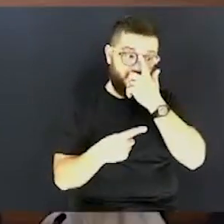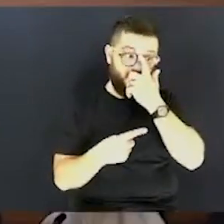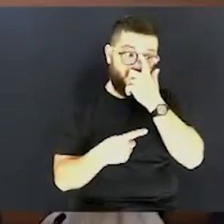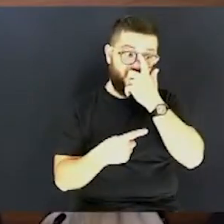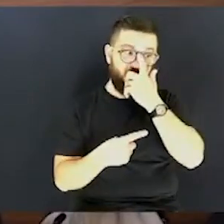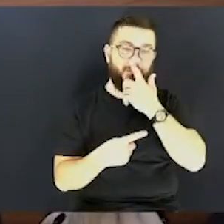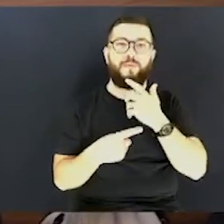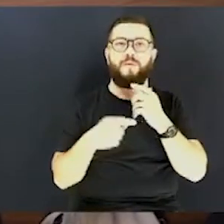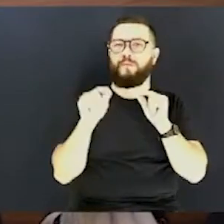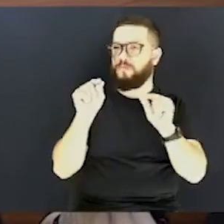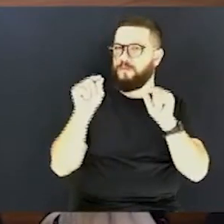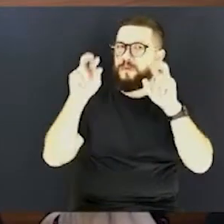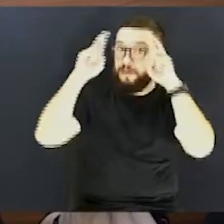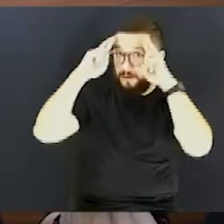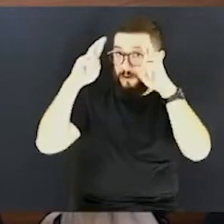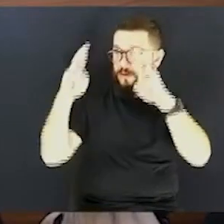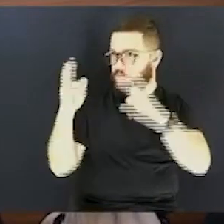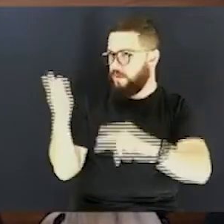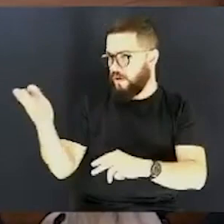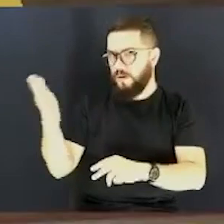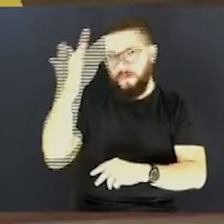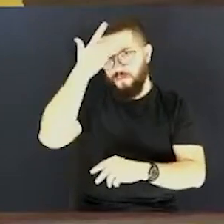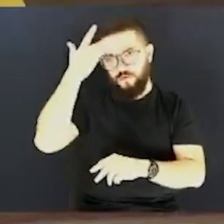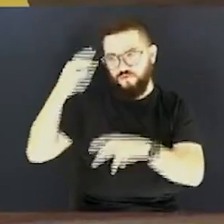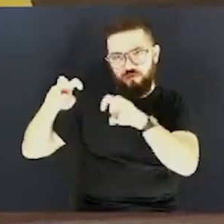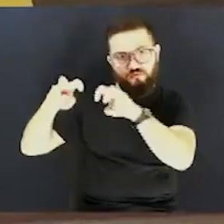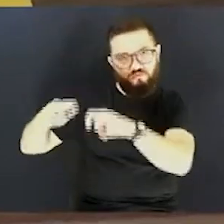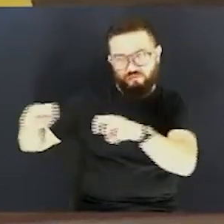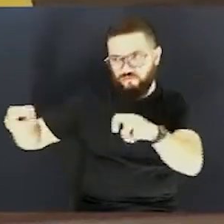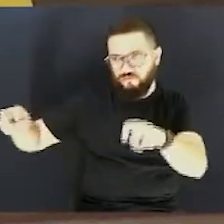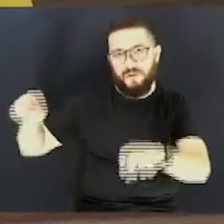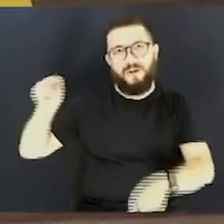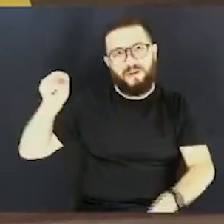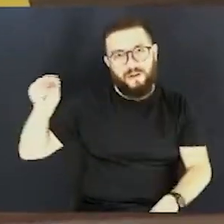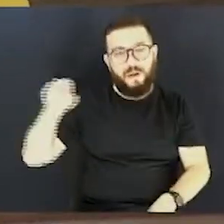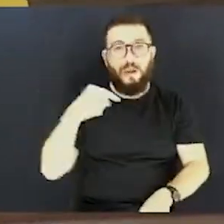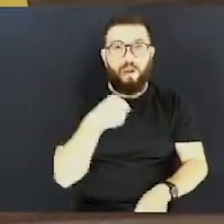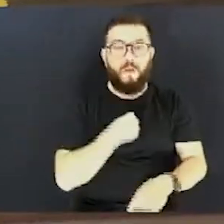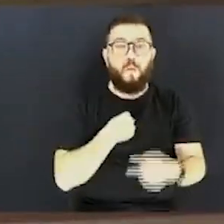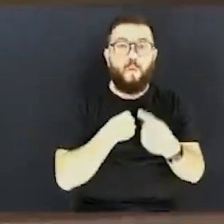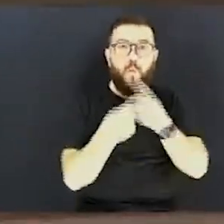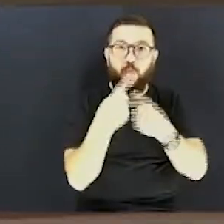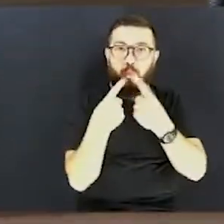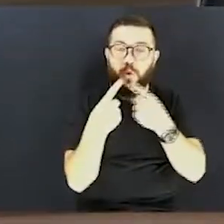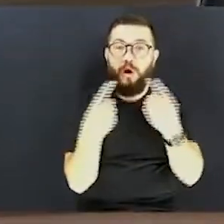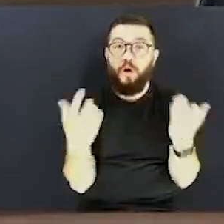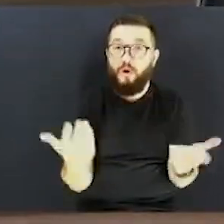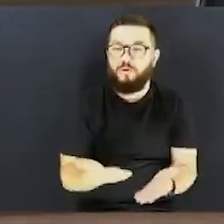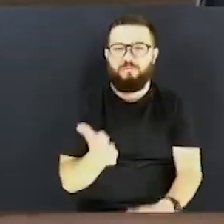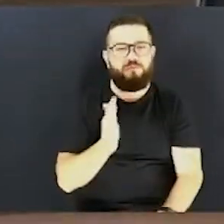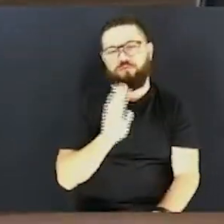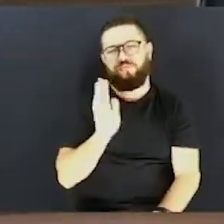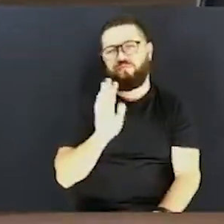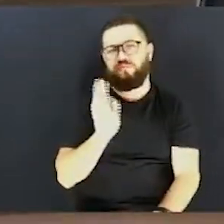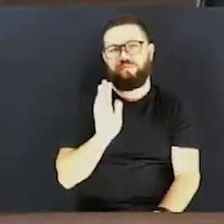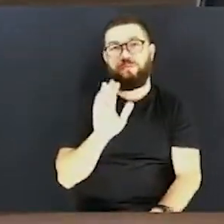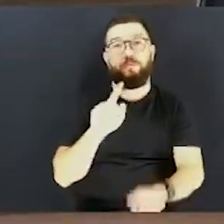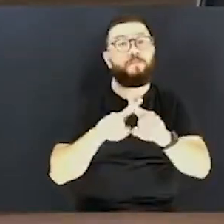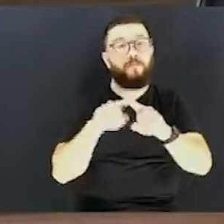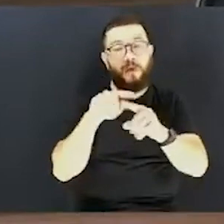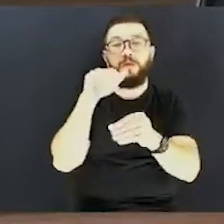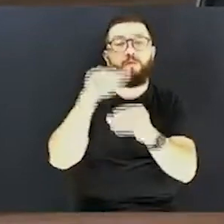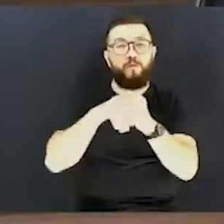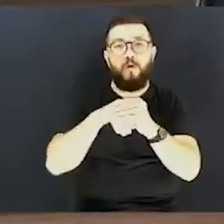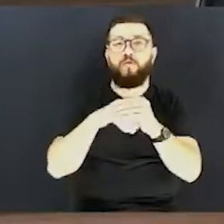aos convidados, né? Então, eu não vou fazer o debate hoje, só dizer que vamos votar